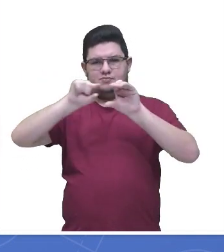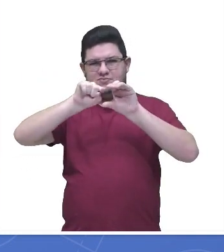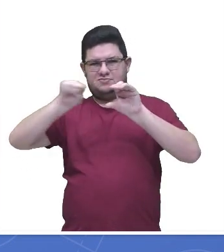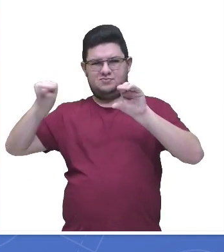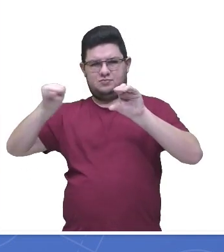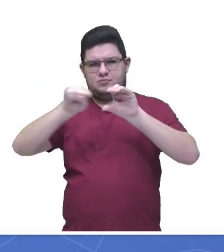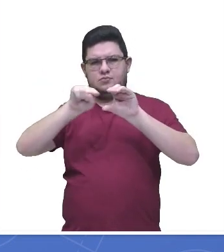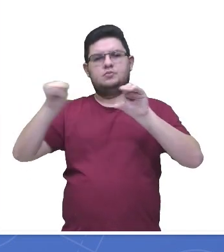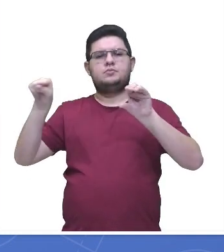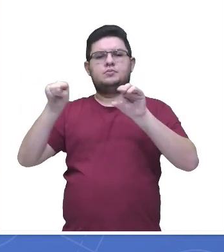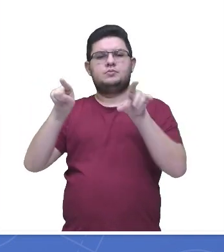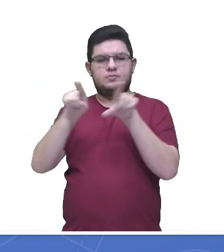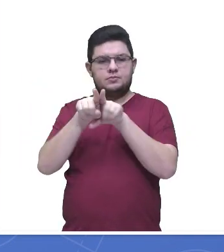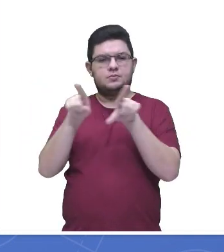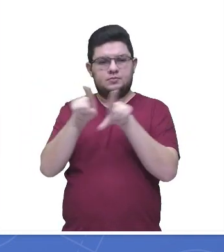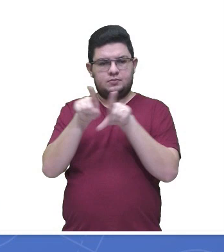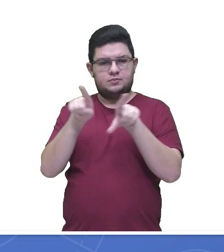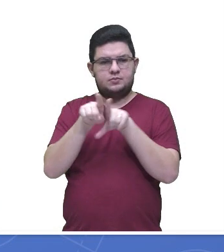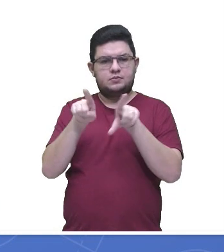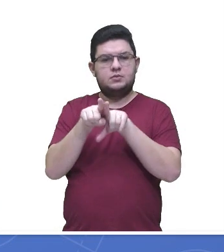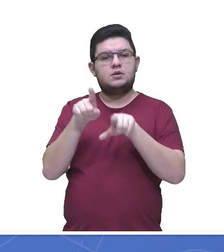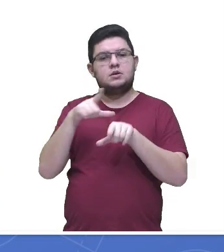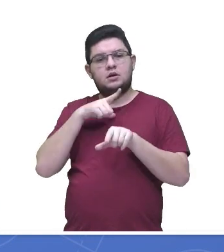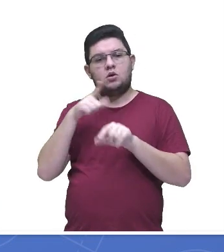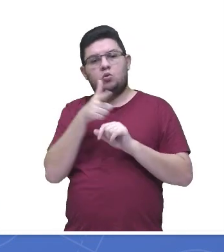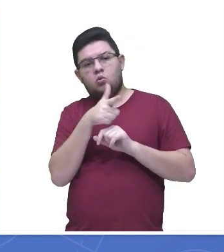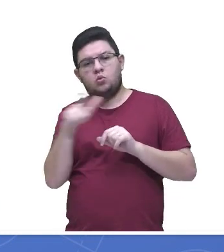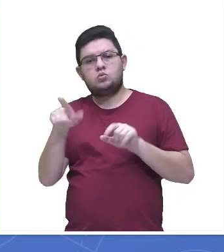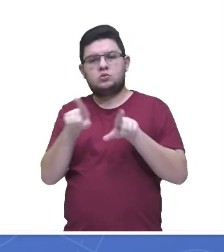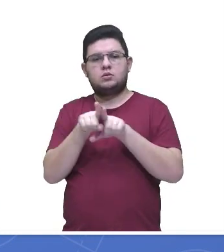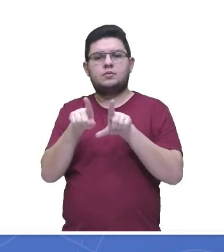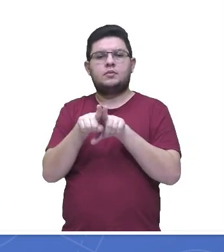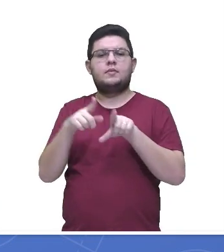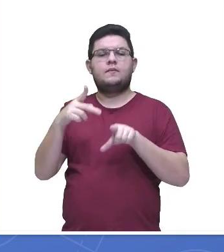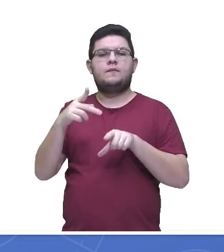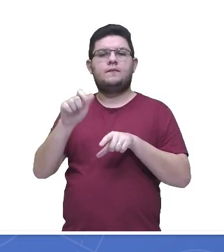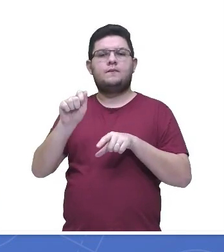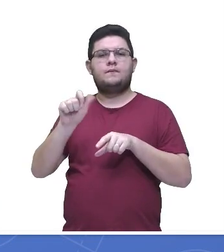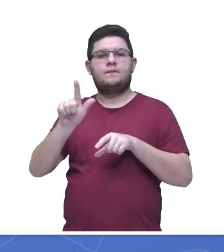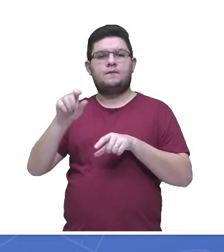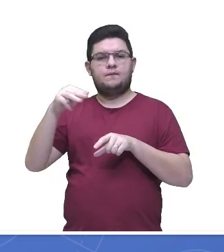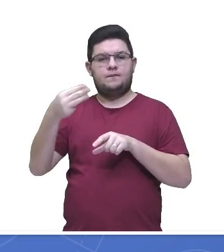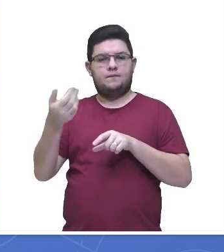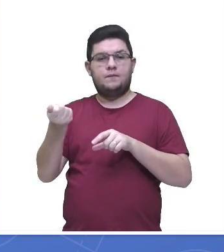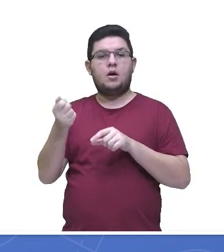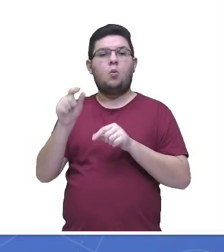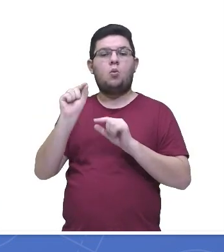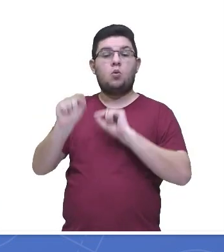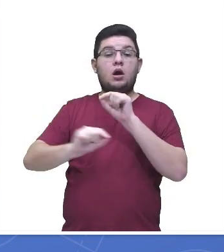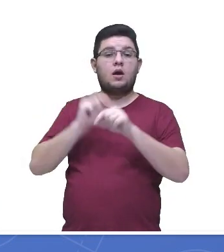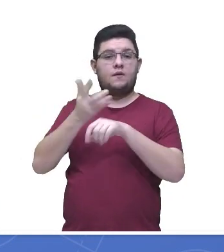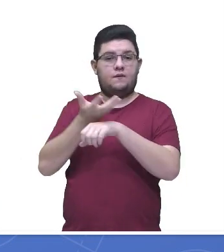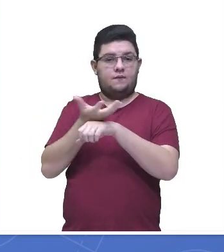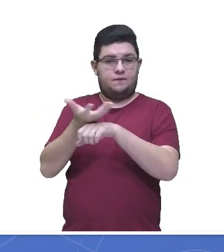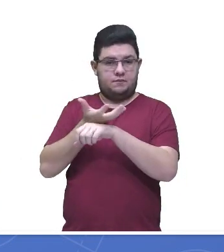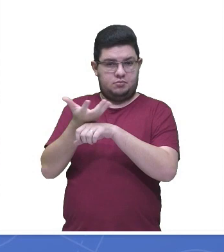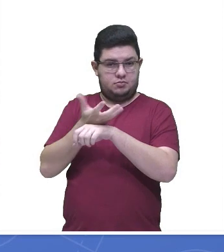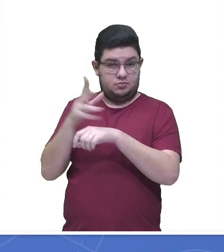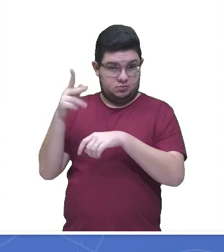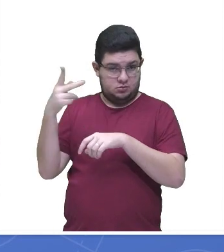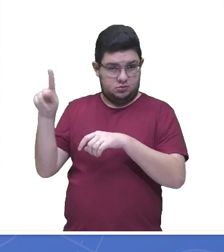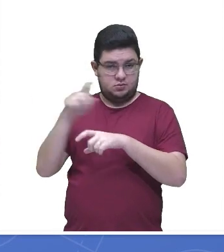do palmiforme, tá ok? Então, da palma, uma vegetação muito comum. Aqui nós temos